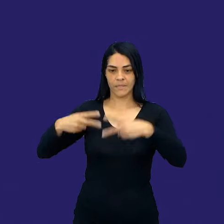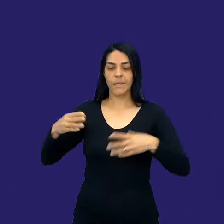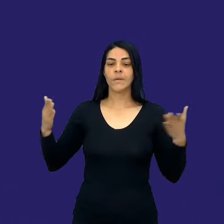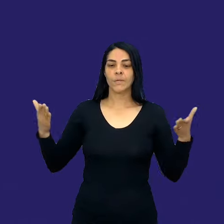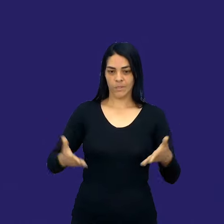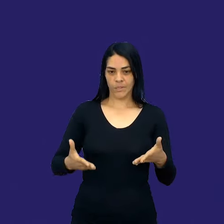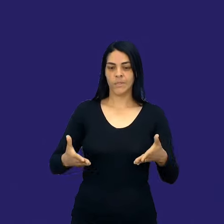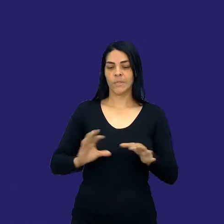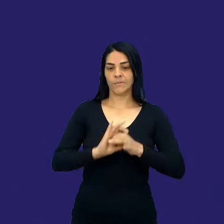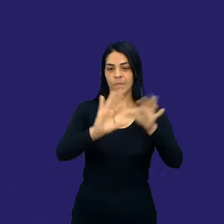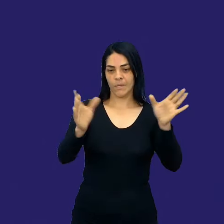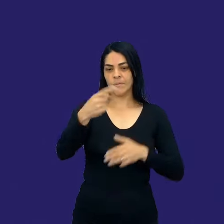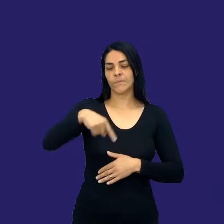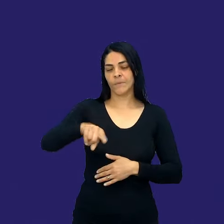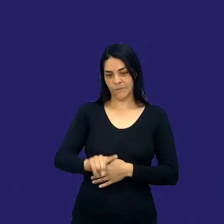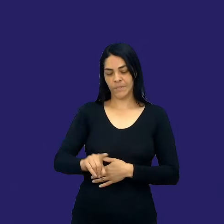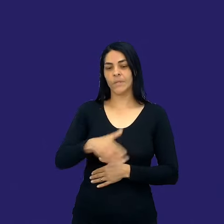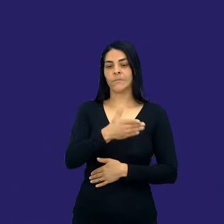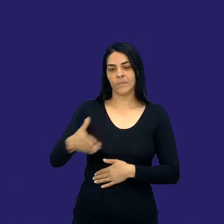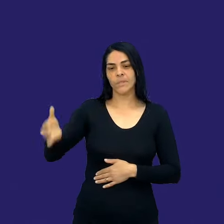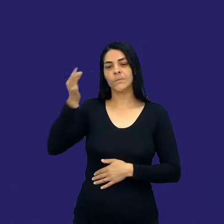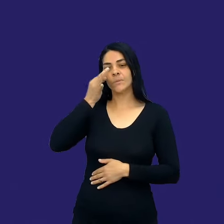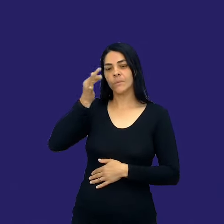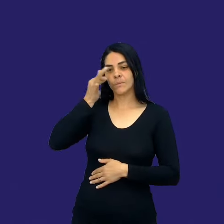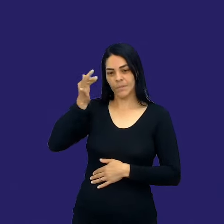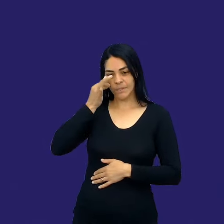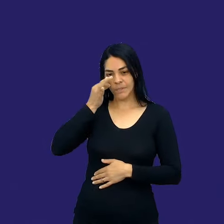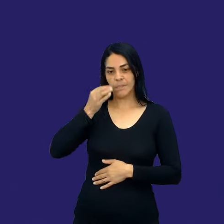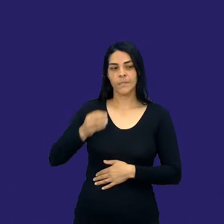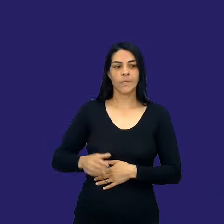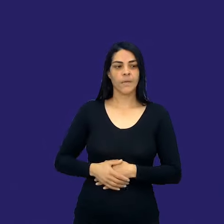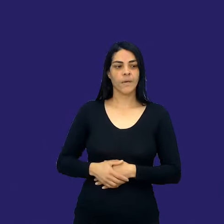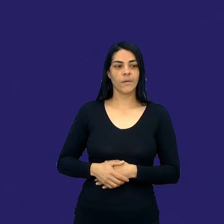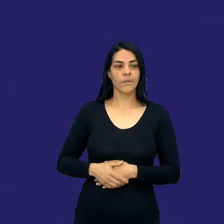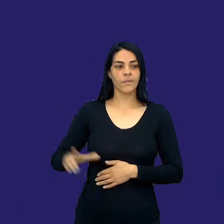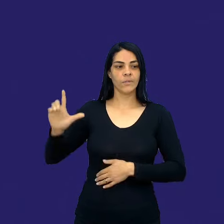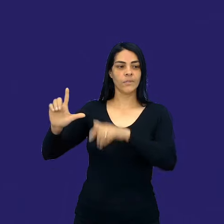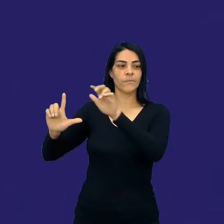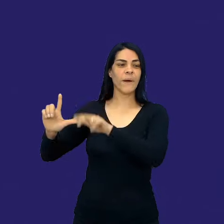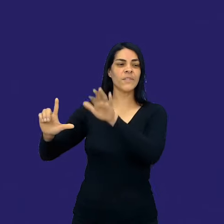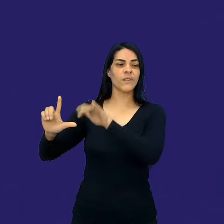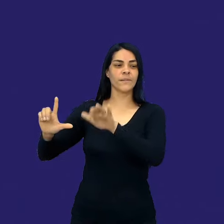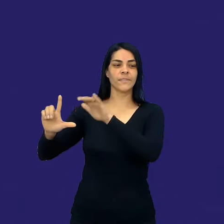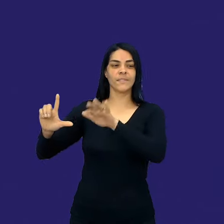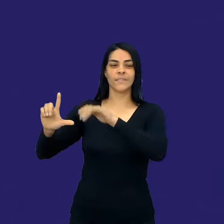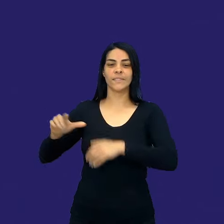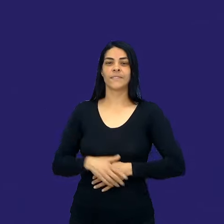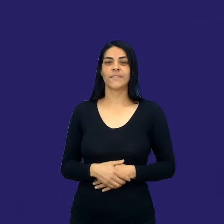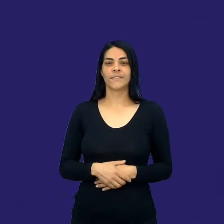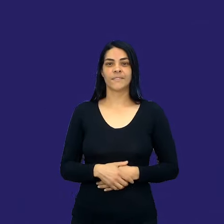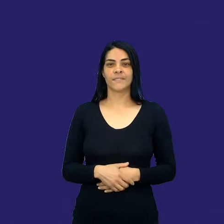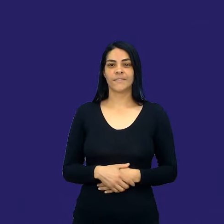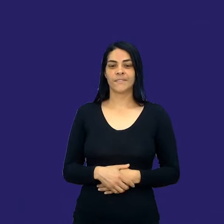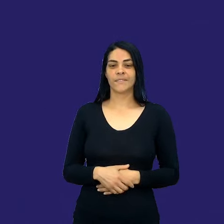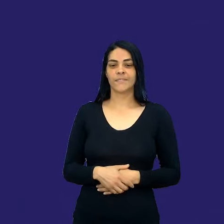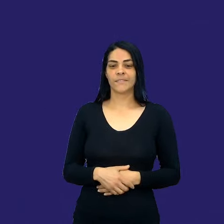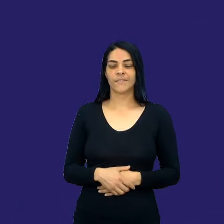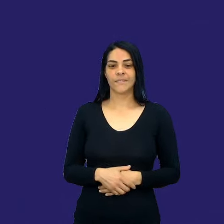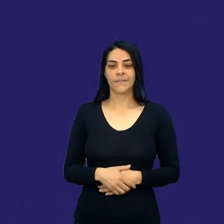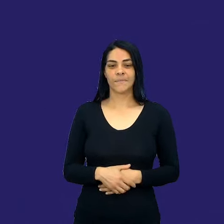sistema, tá bom? Vocês também vão aí observar o QR Code e também um link que leva vocês, então, para que